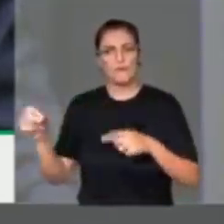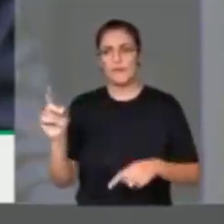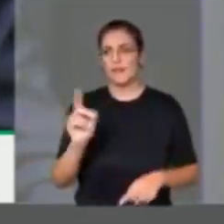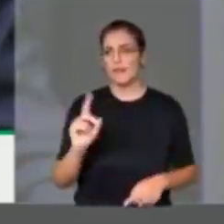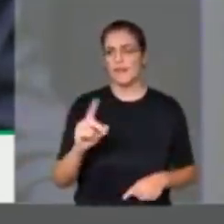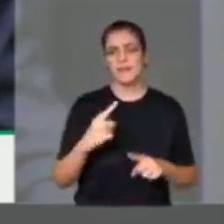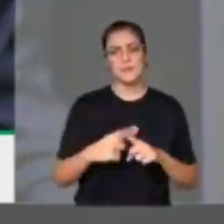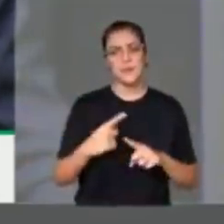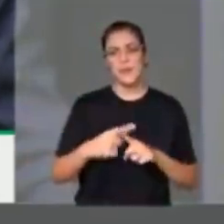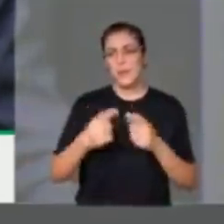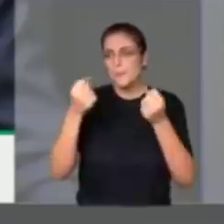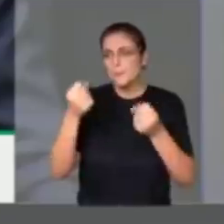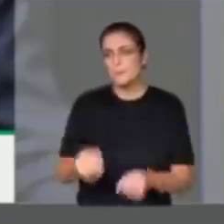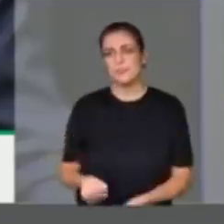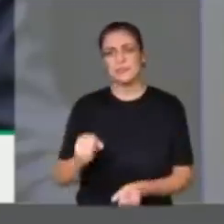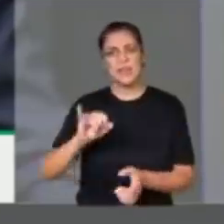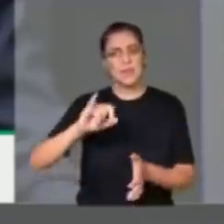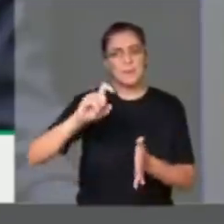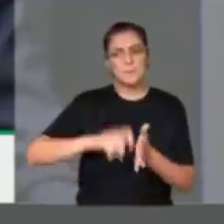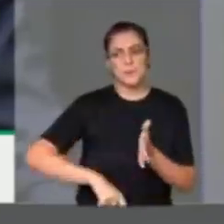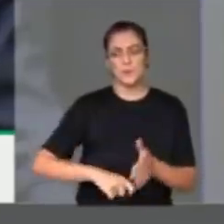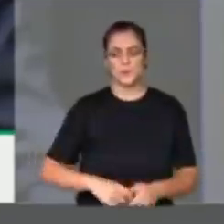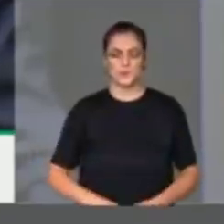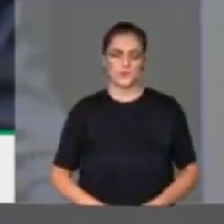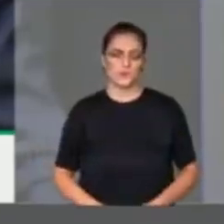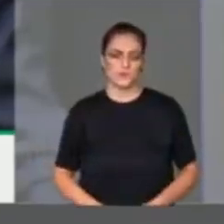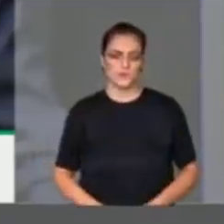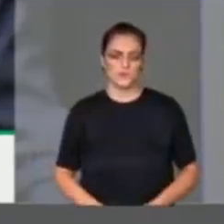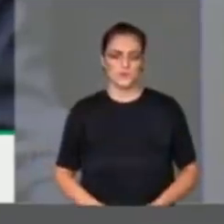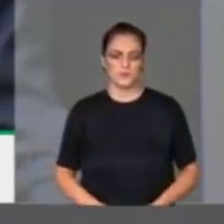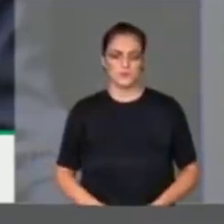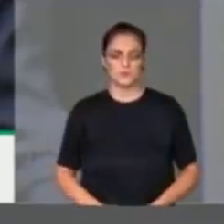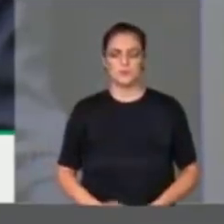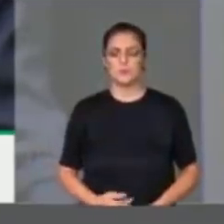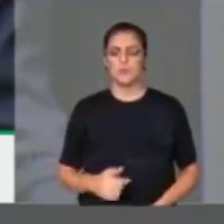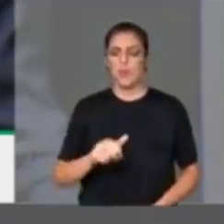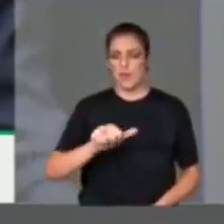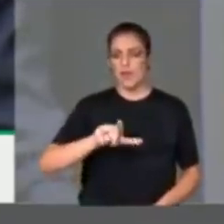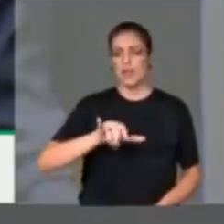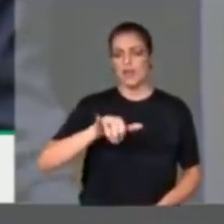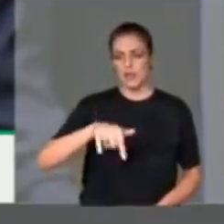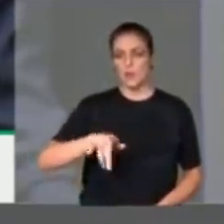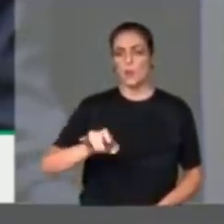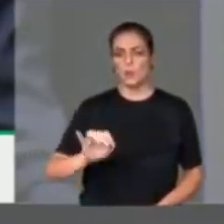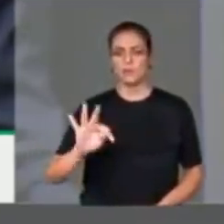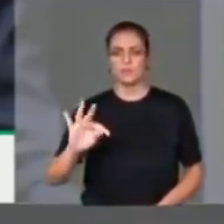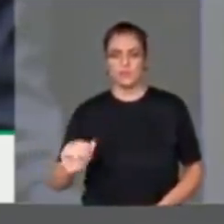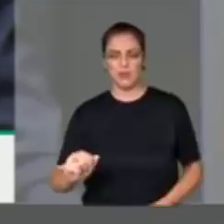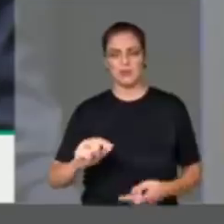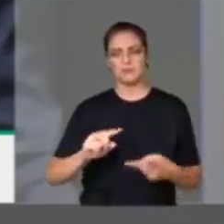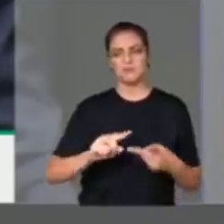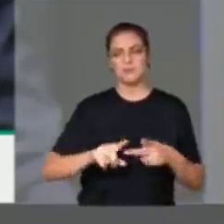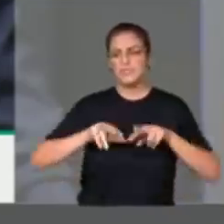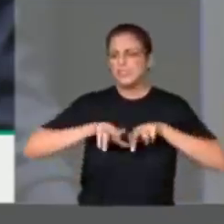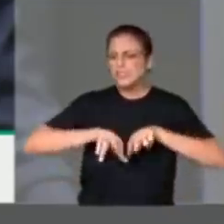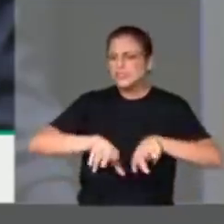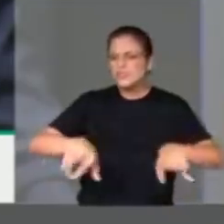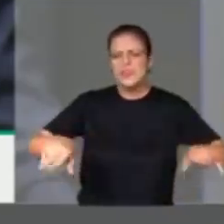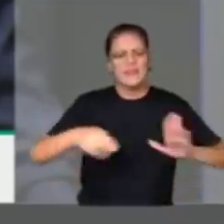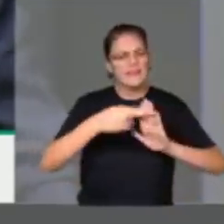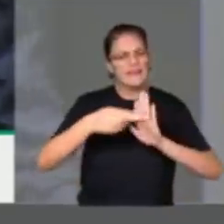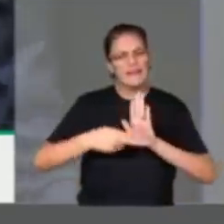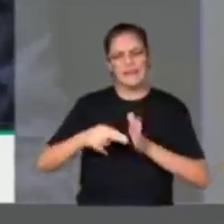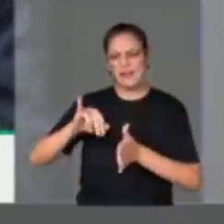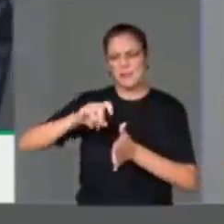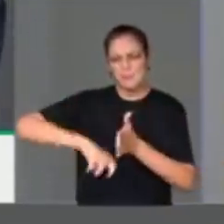tributária, por carga tributária eu me refiro tanto à alíquota quanto à complexidade,